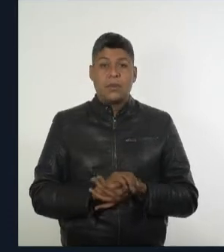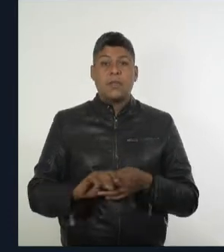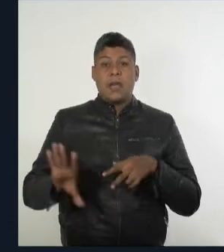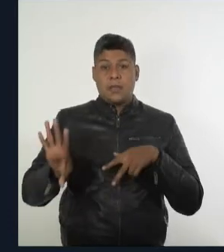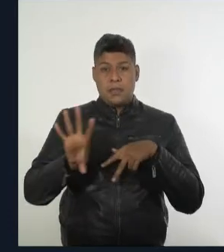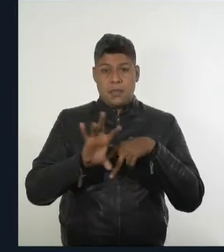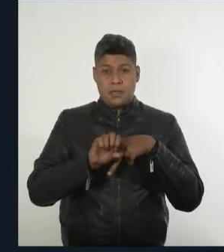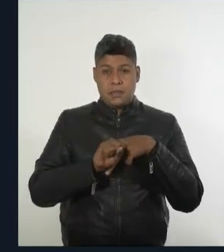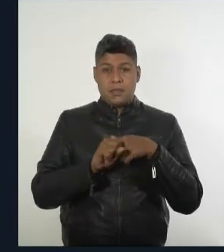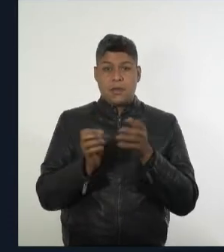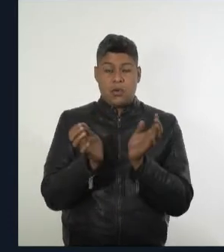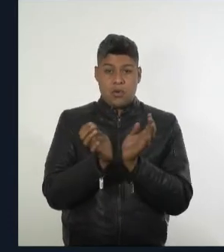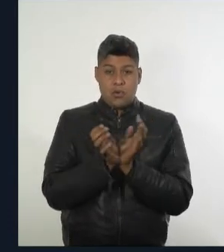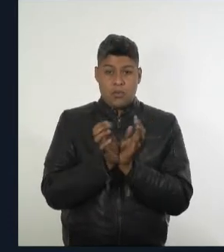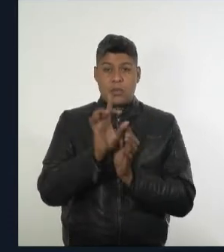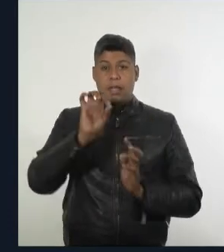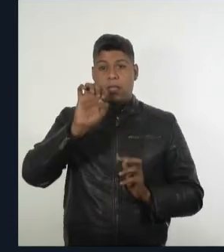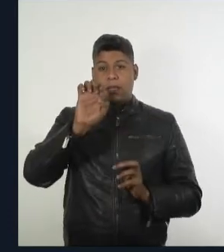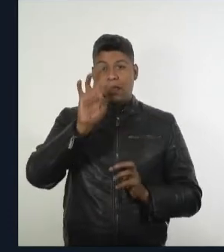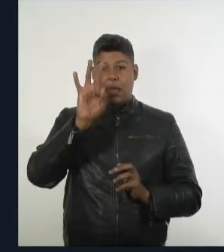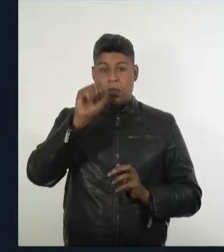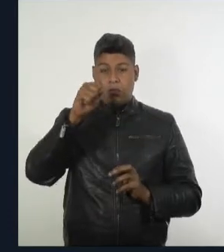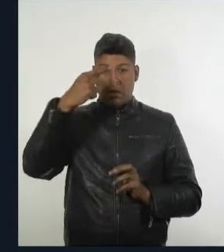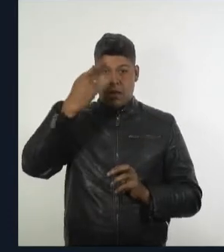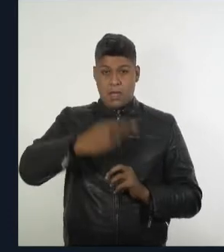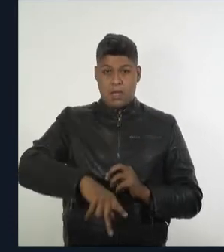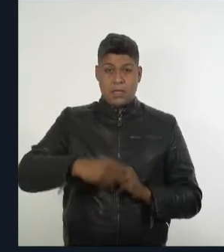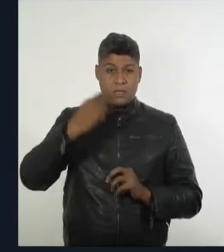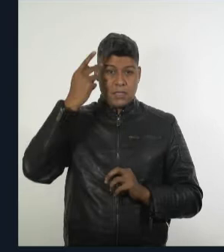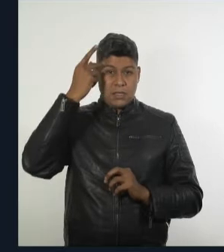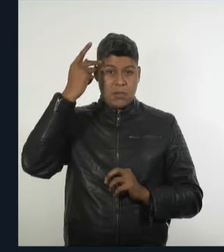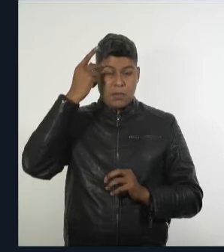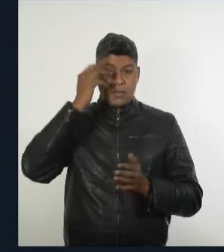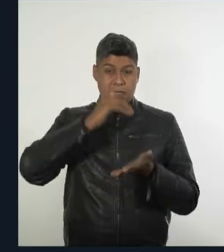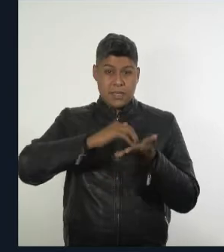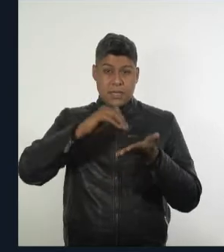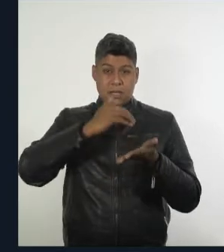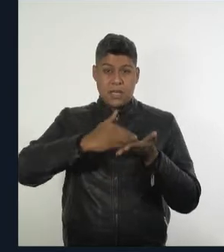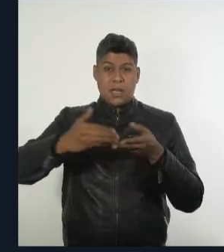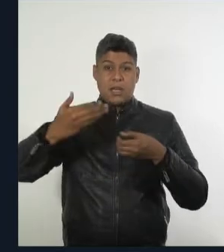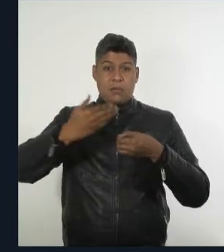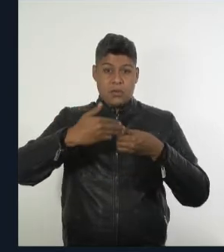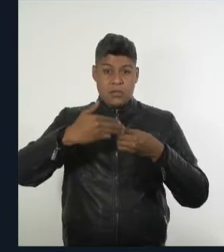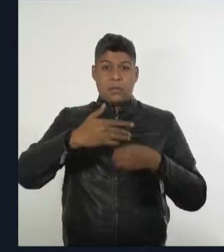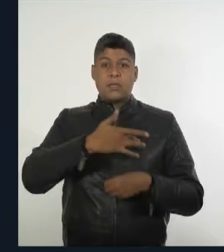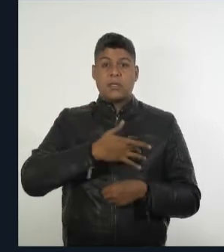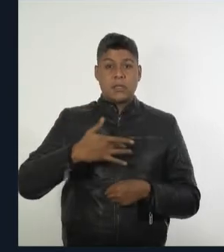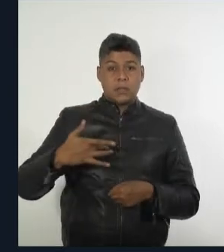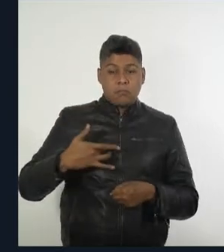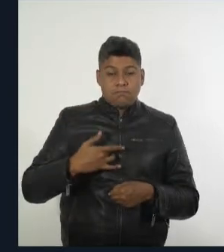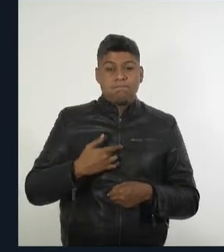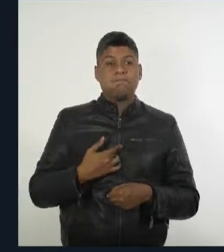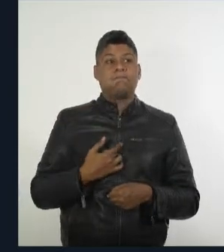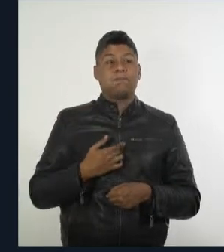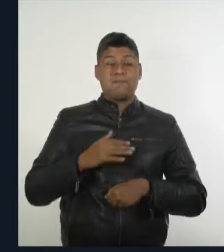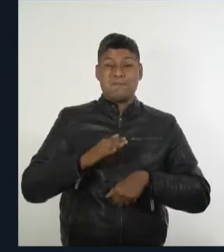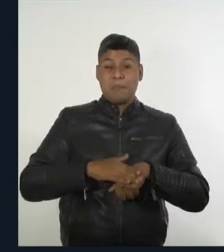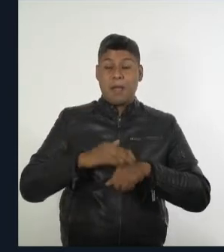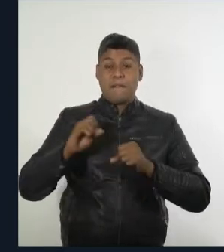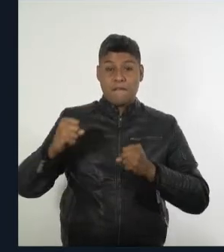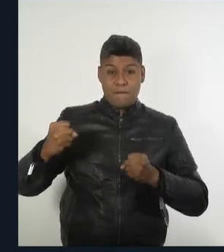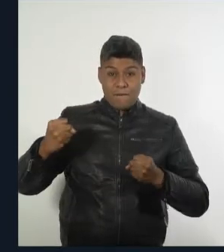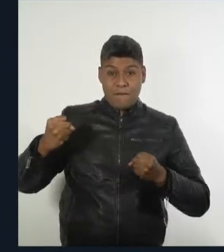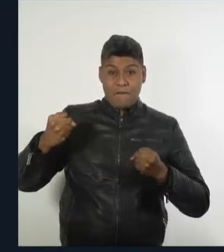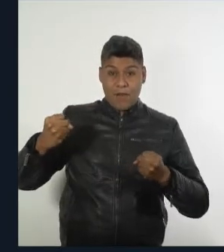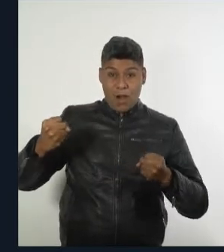transmissão comunitária da variante Delta na cidade, a Secretaria Municipal de Saúde intensificou algumas das